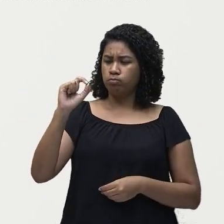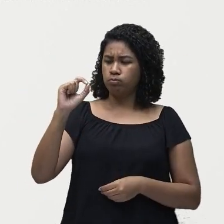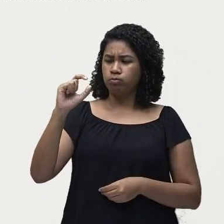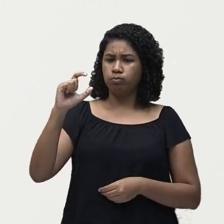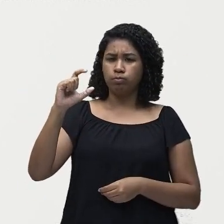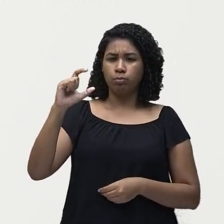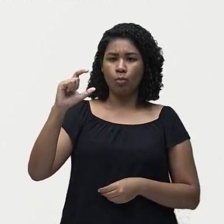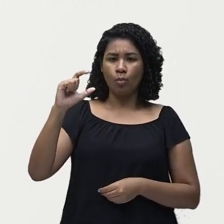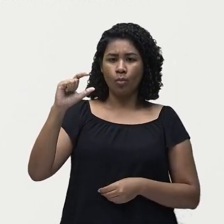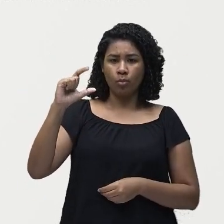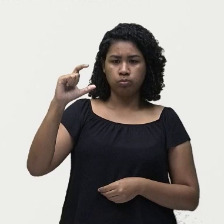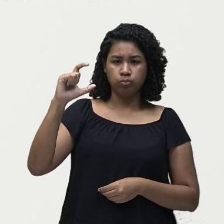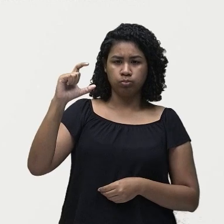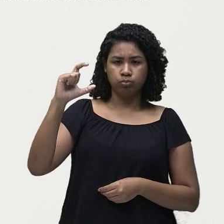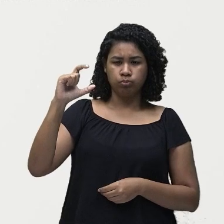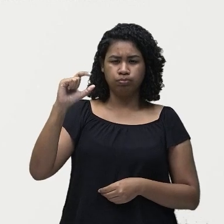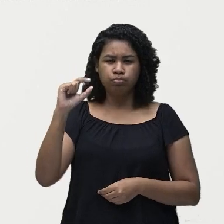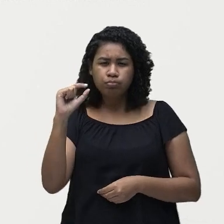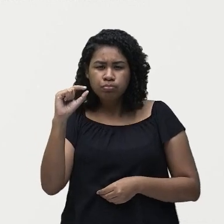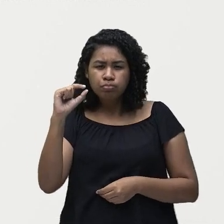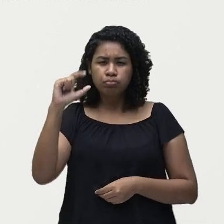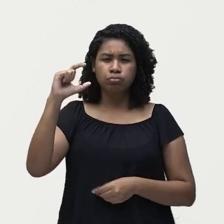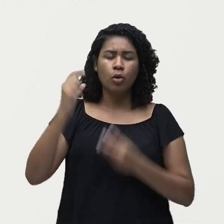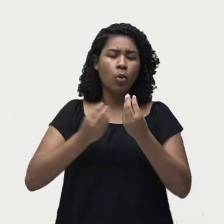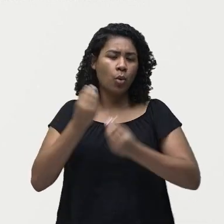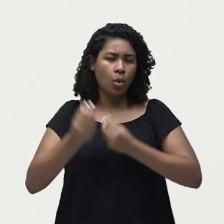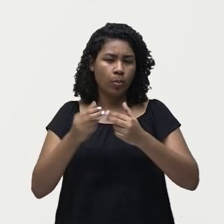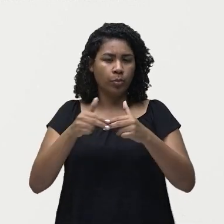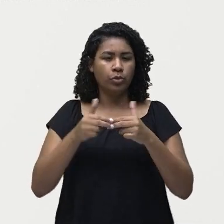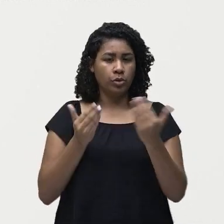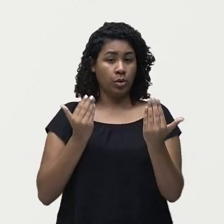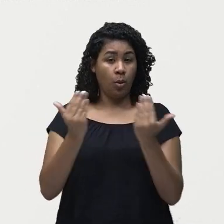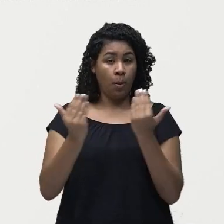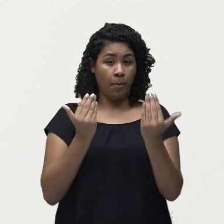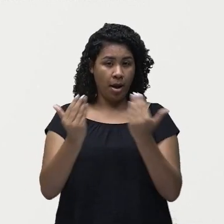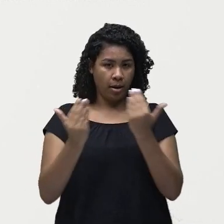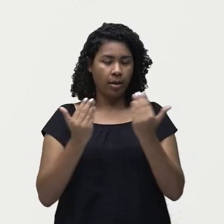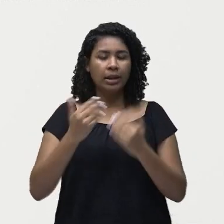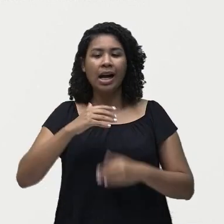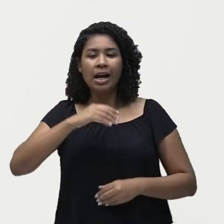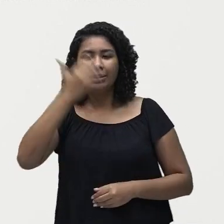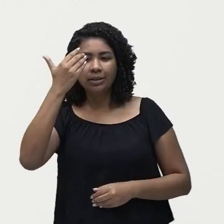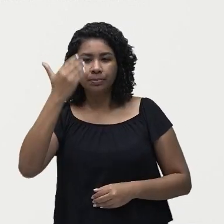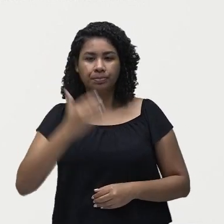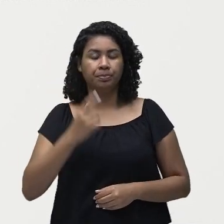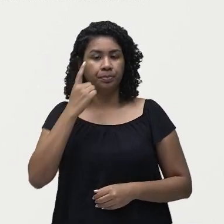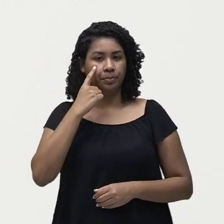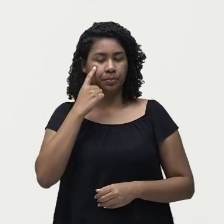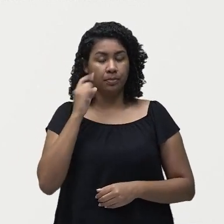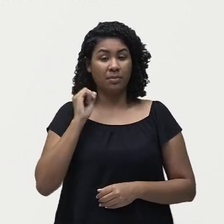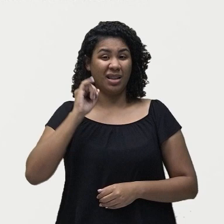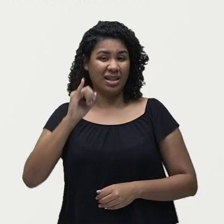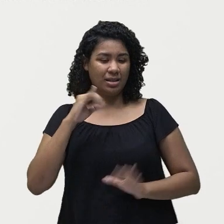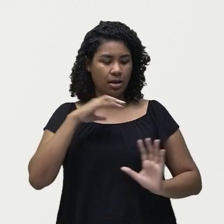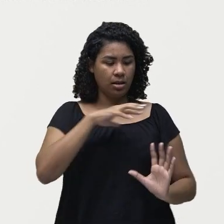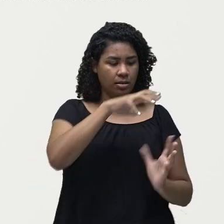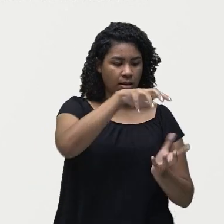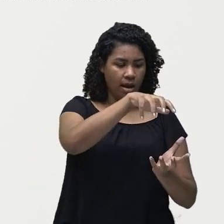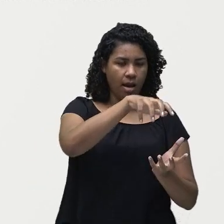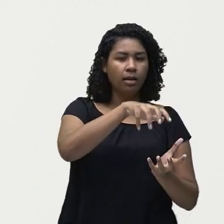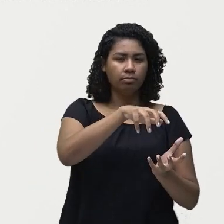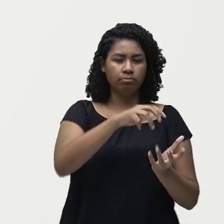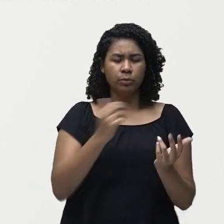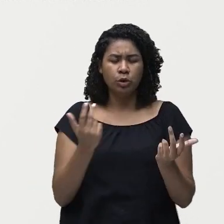atmosférica, né? Então a gente trouxe essa comparação com a maçã. Se a Terra fosse do tamanho de uma maçã,